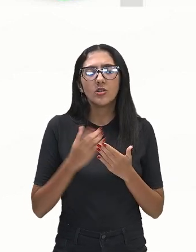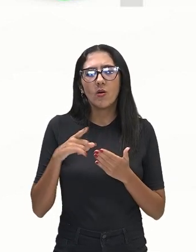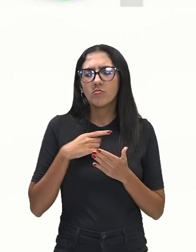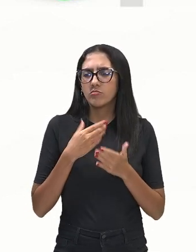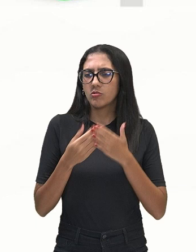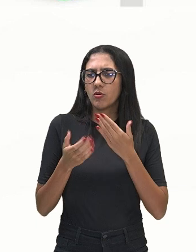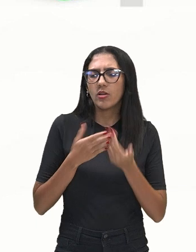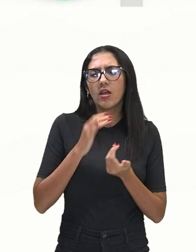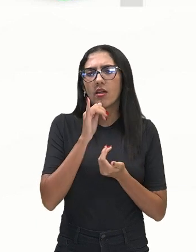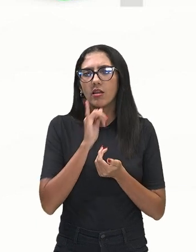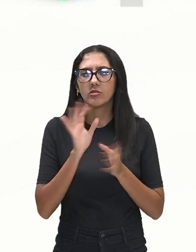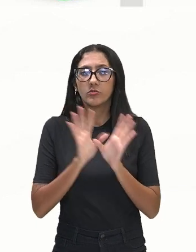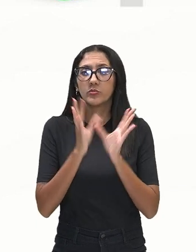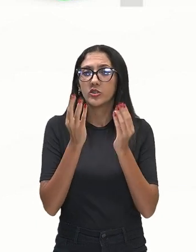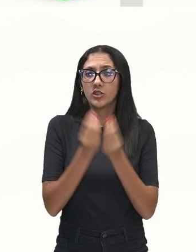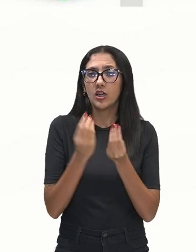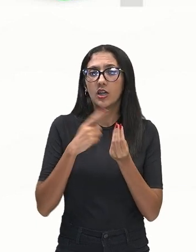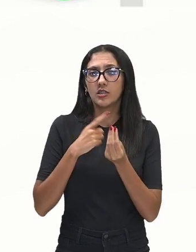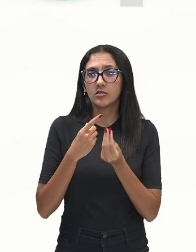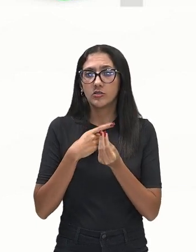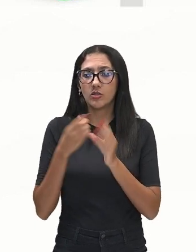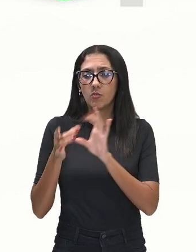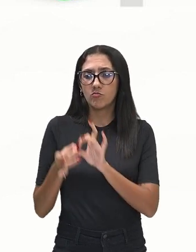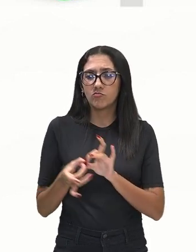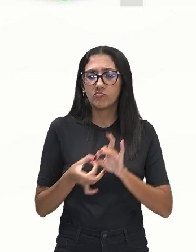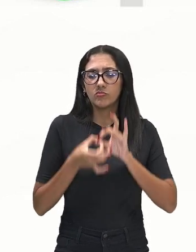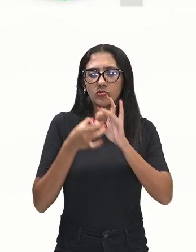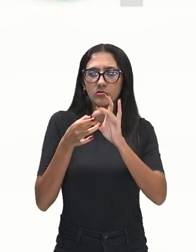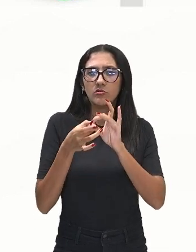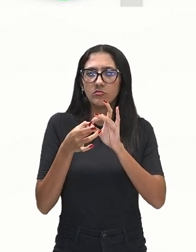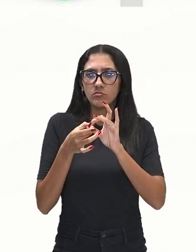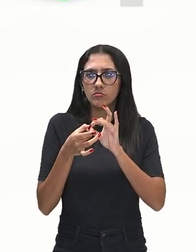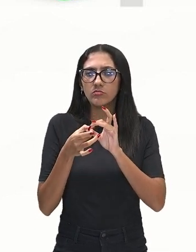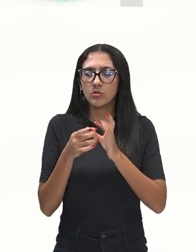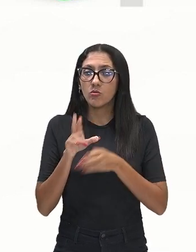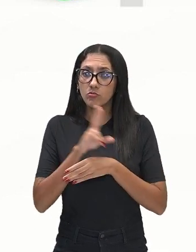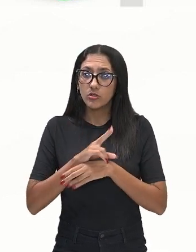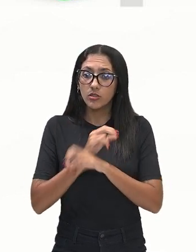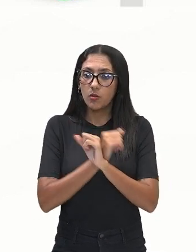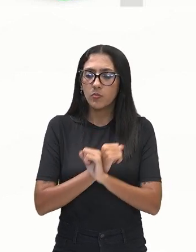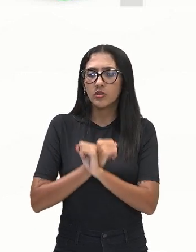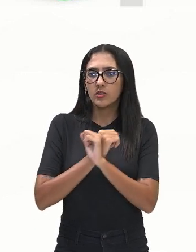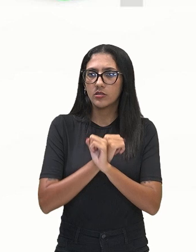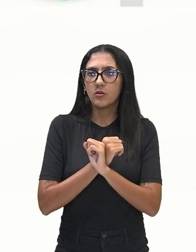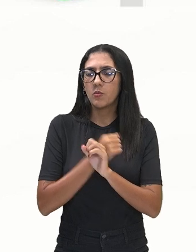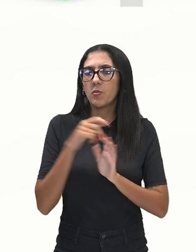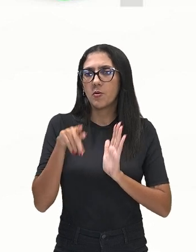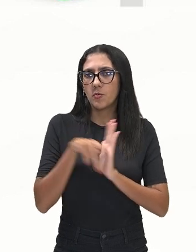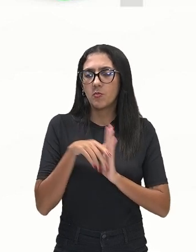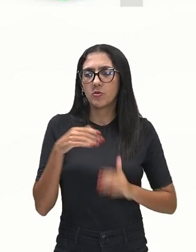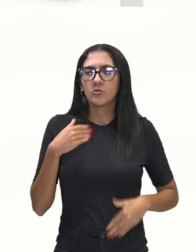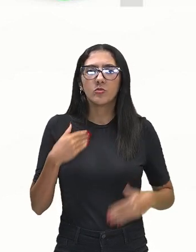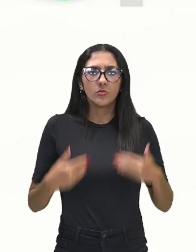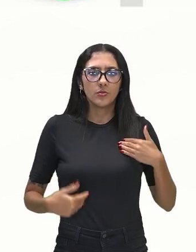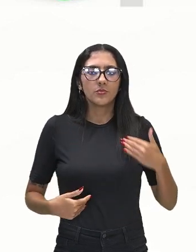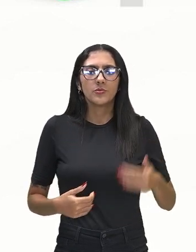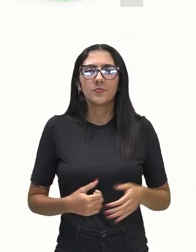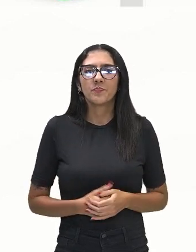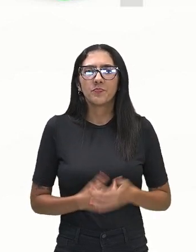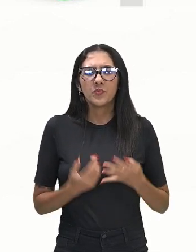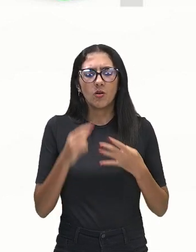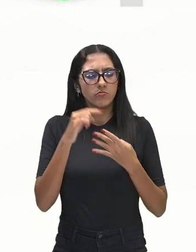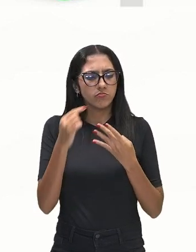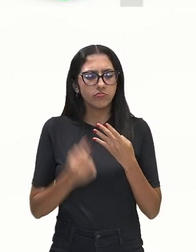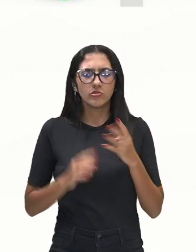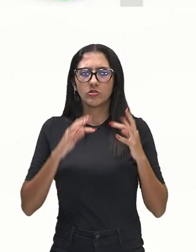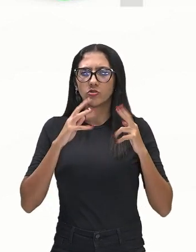substância capaz de promover uma resposta por parte do sistema imunológico. Então, essas células todas,